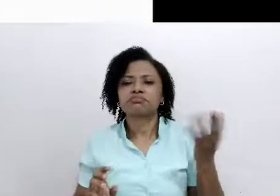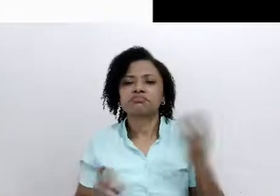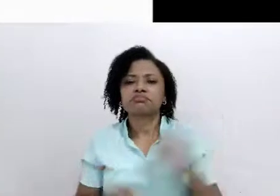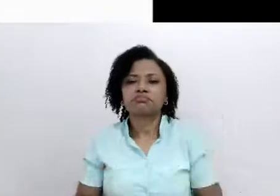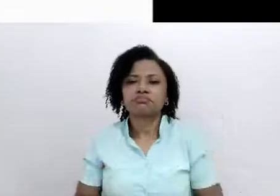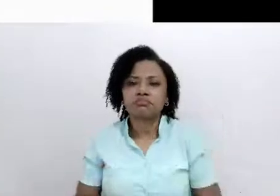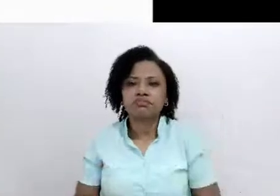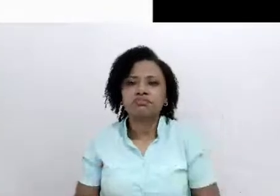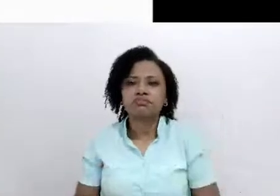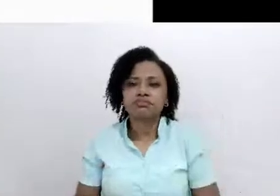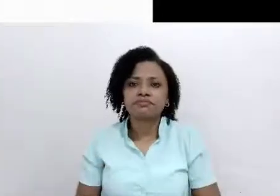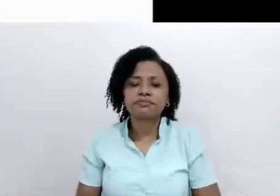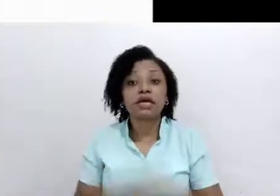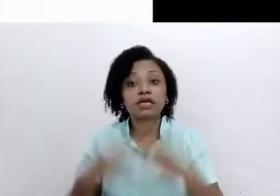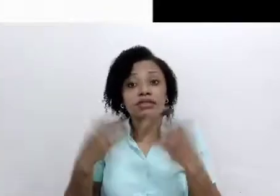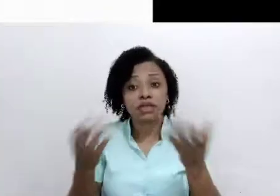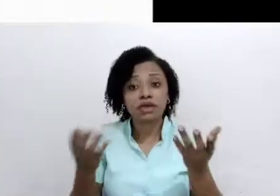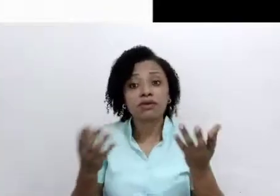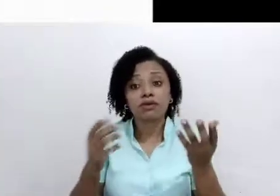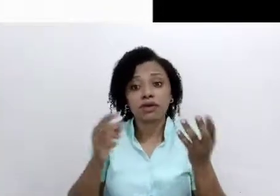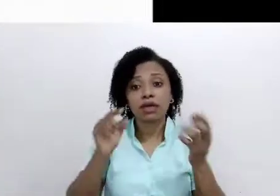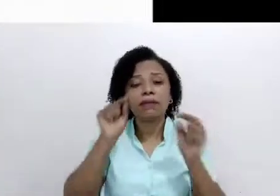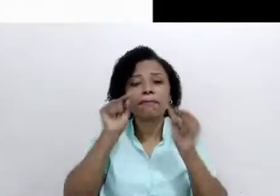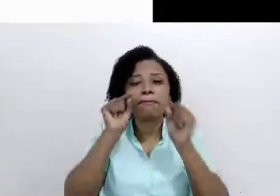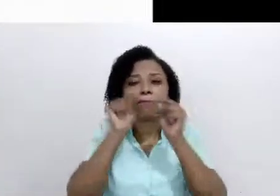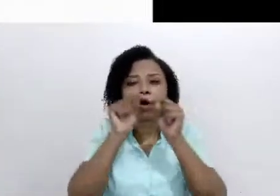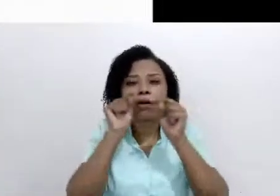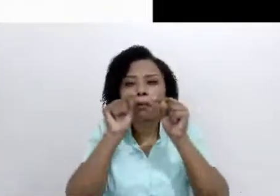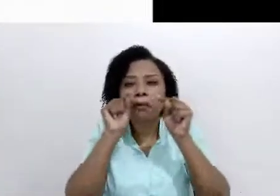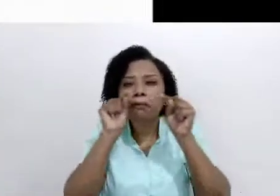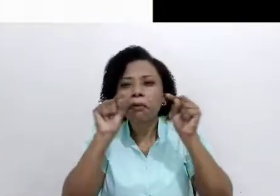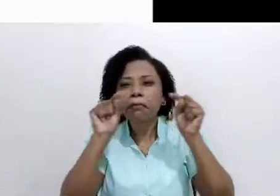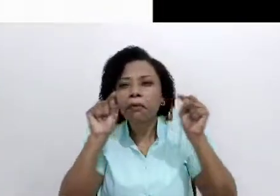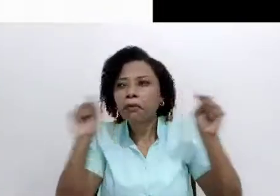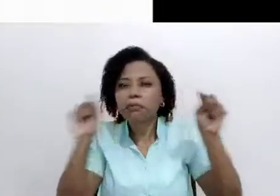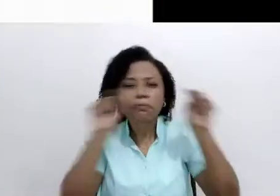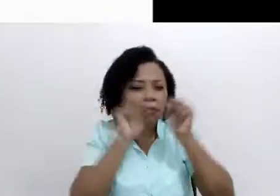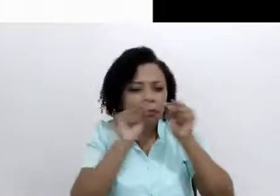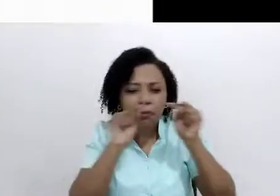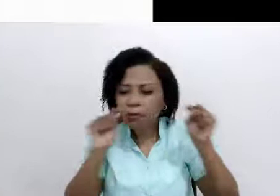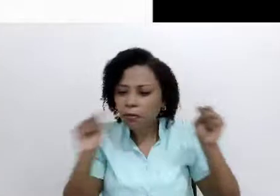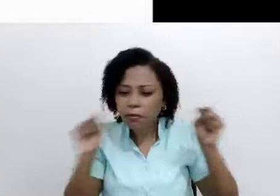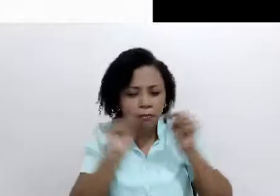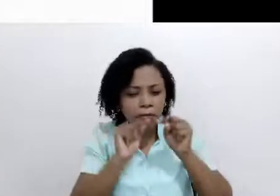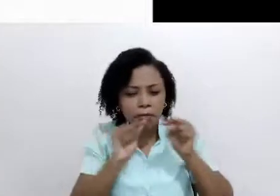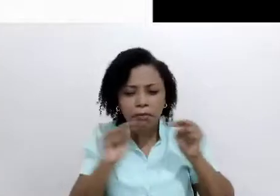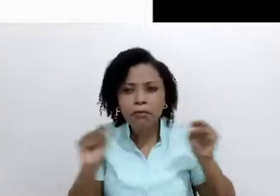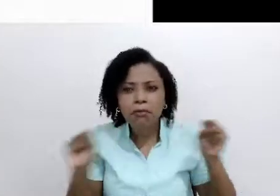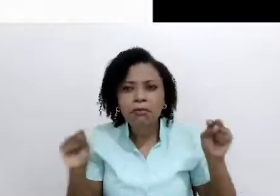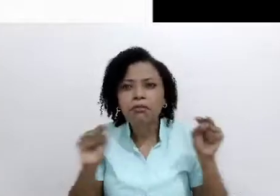Já quando a gente fala em pigmentação, quando a gente fala em artes,